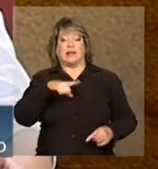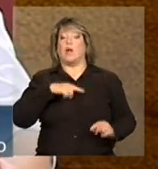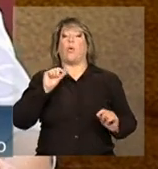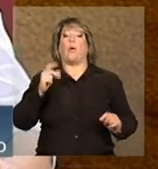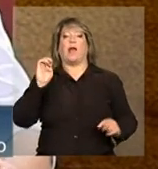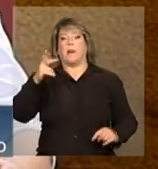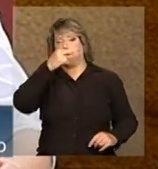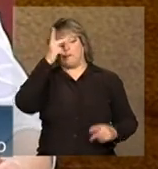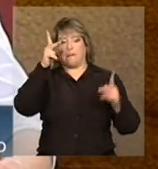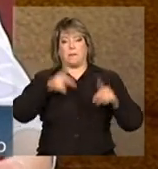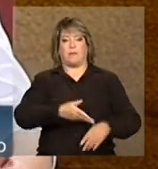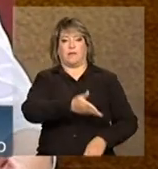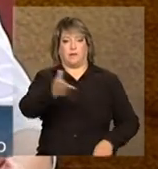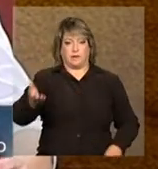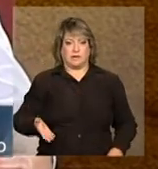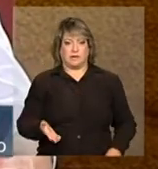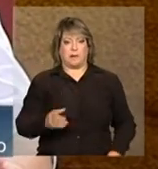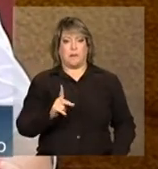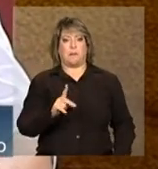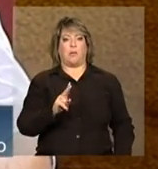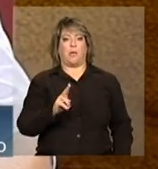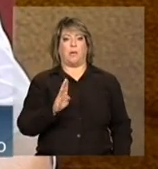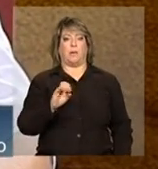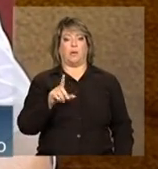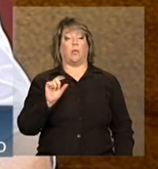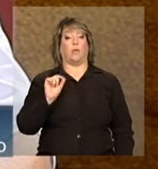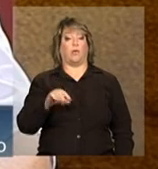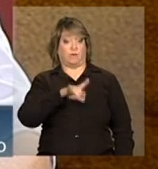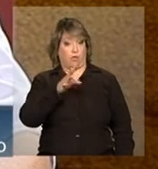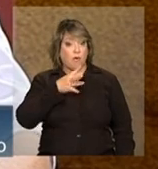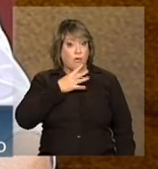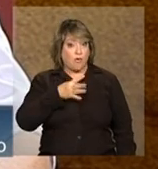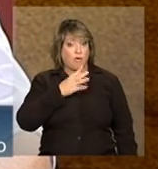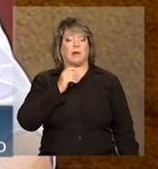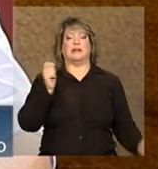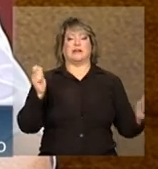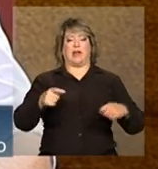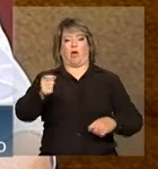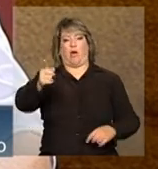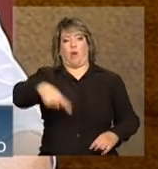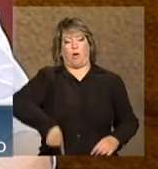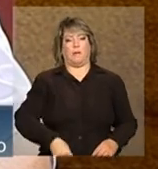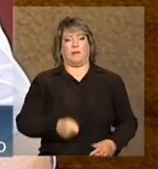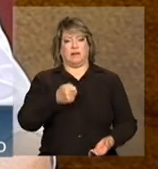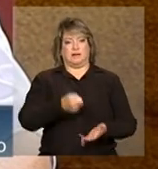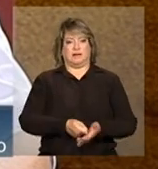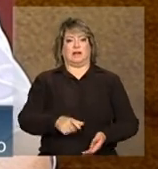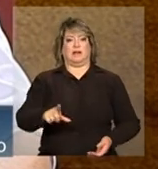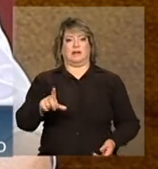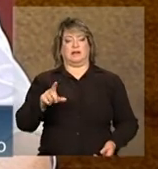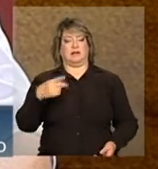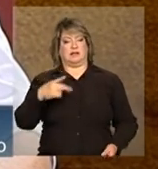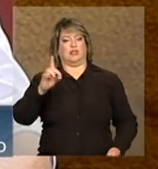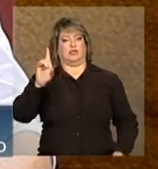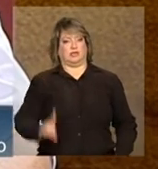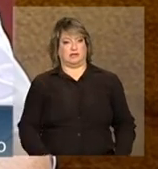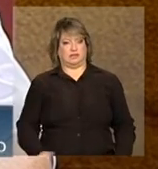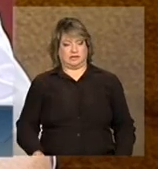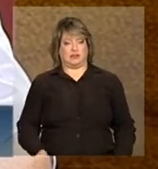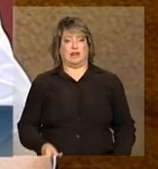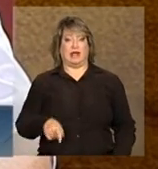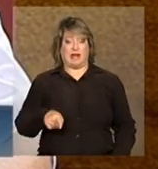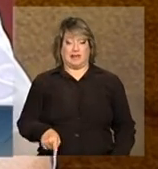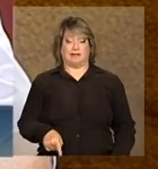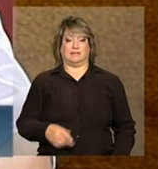você conhece, você tem mais condições de cobrar os seus bens e direitos, né? Que é esse o papel do governo, né? O papel